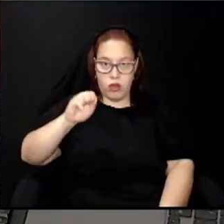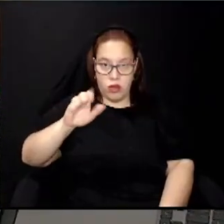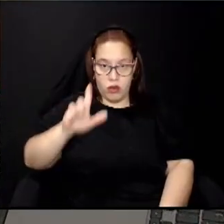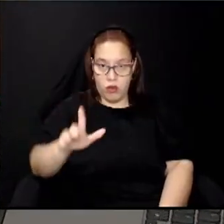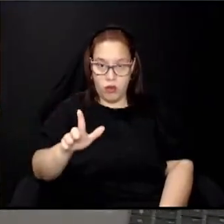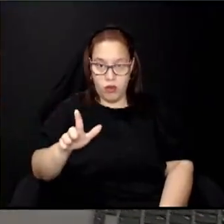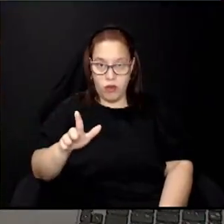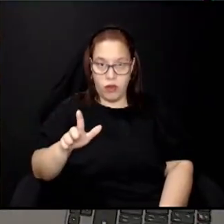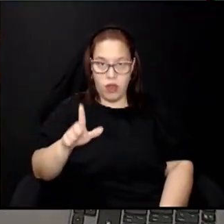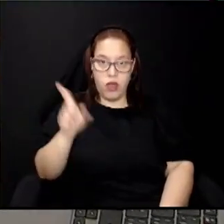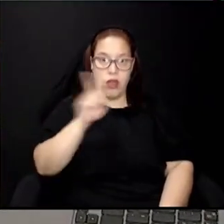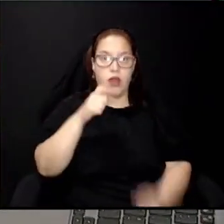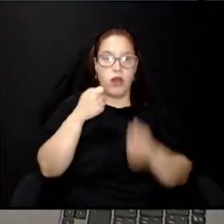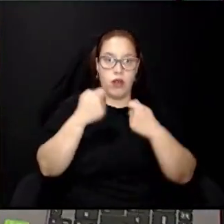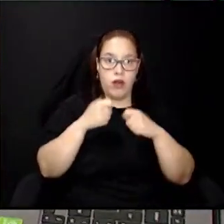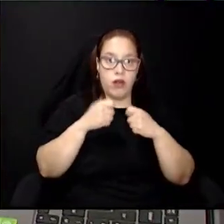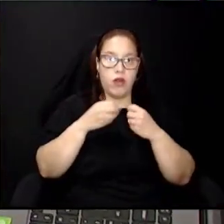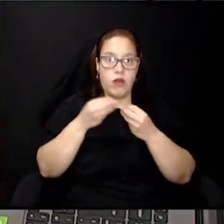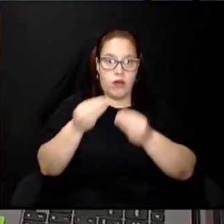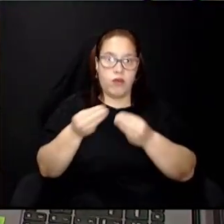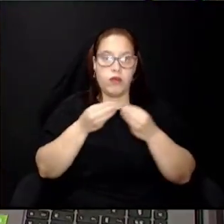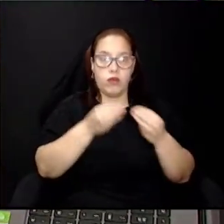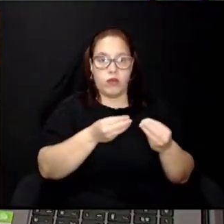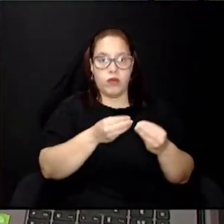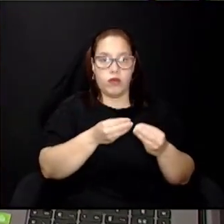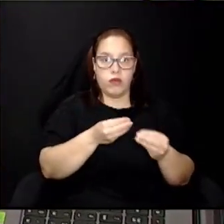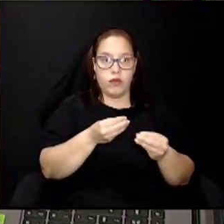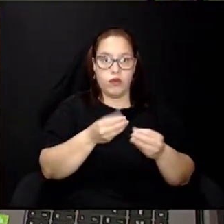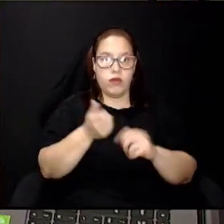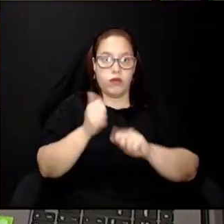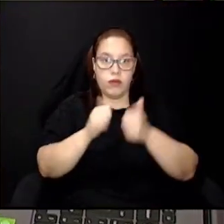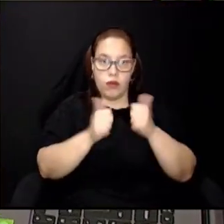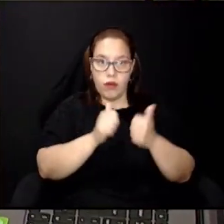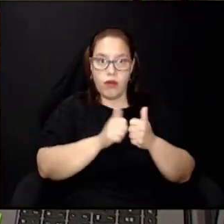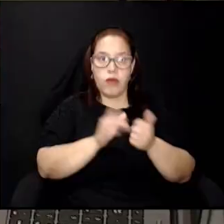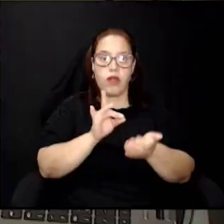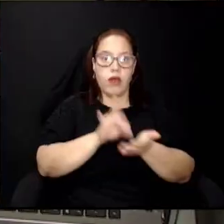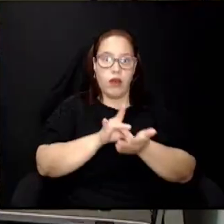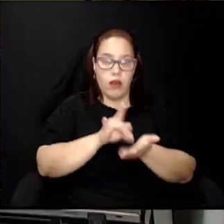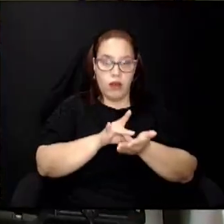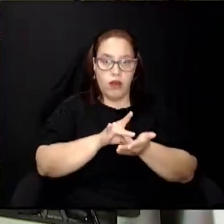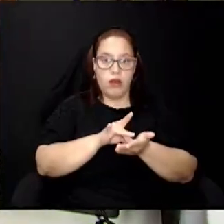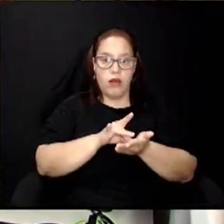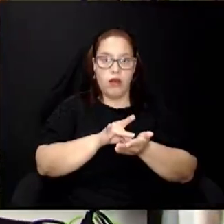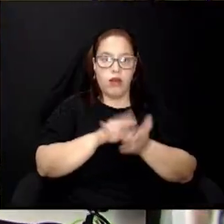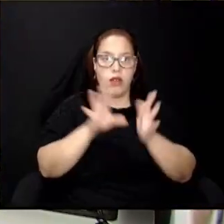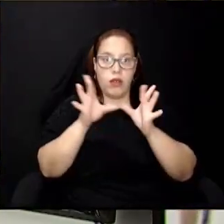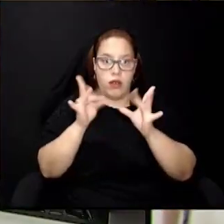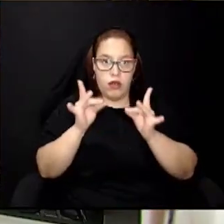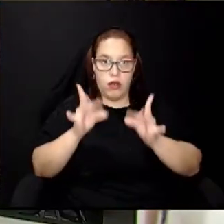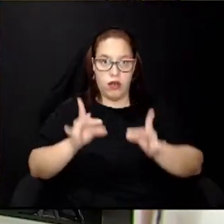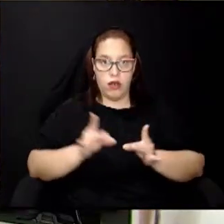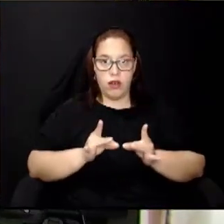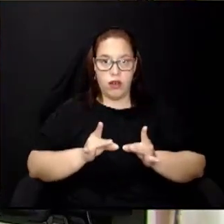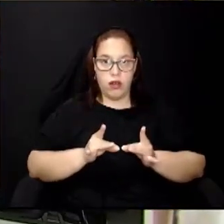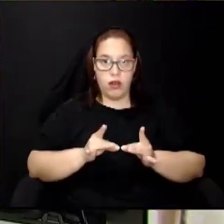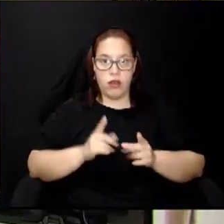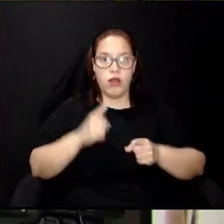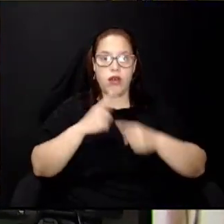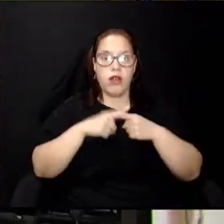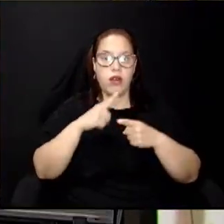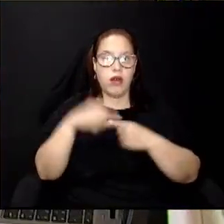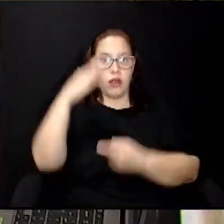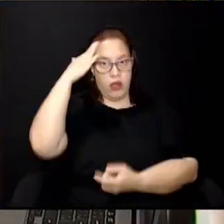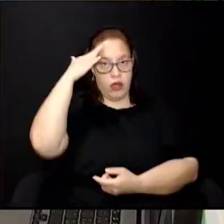eu preciso levá-lo, né, para uma avaliação realmente especializada. Porque o que a gente sabe é